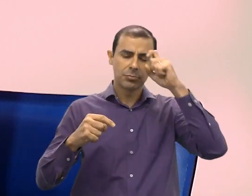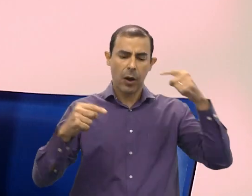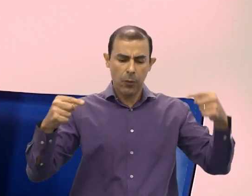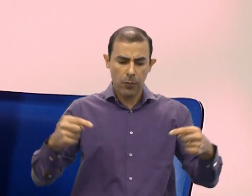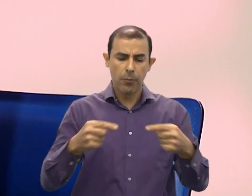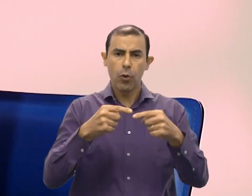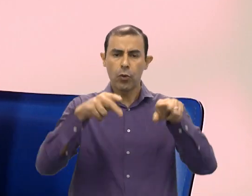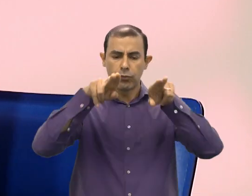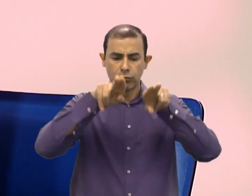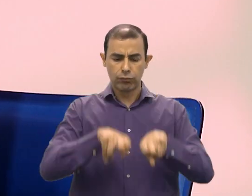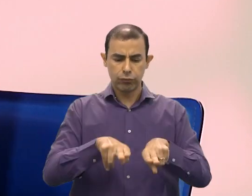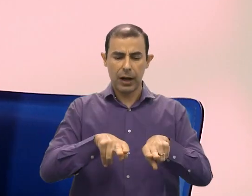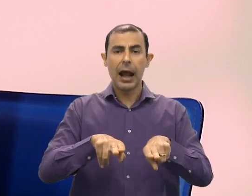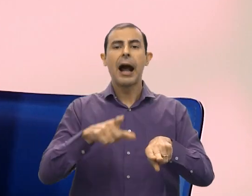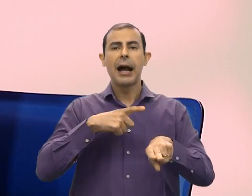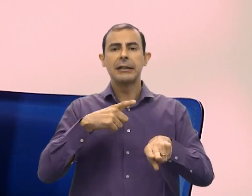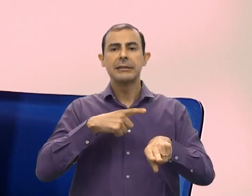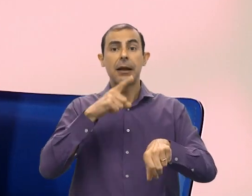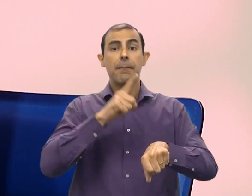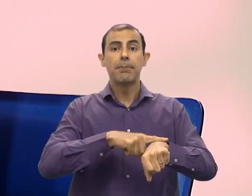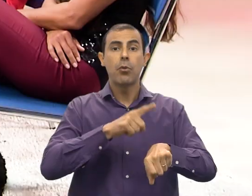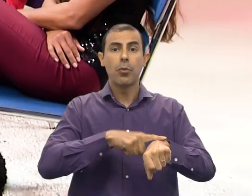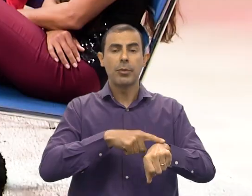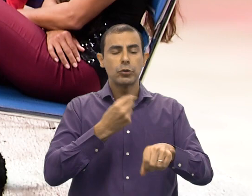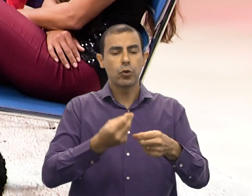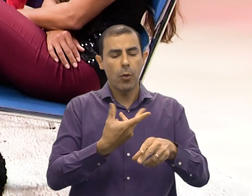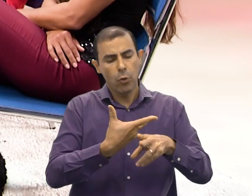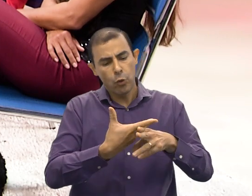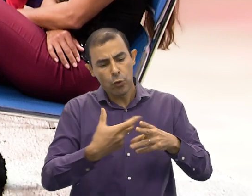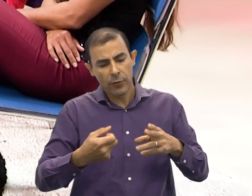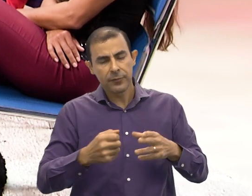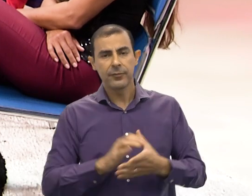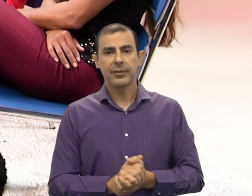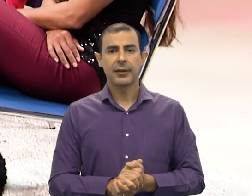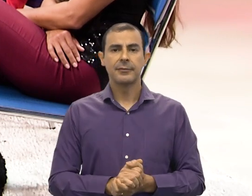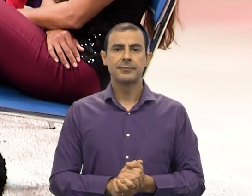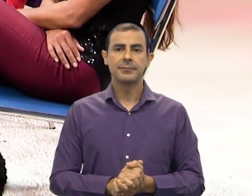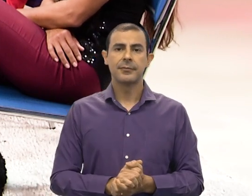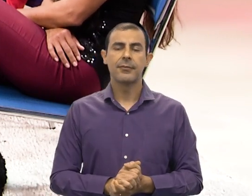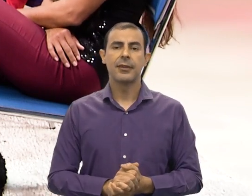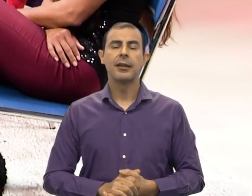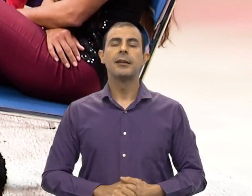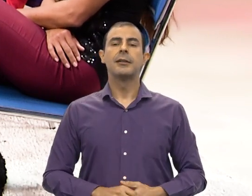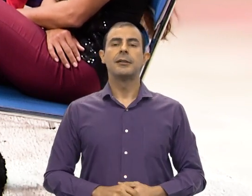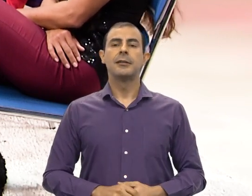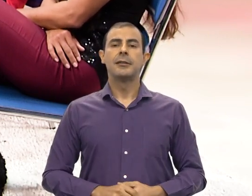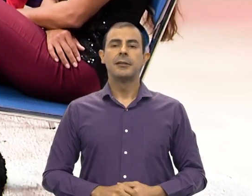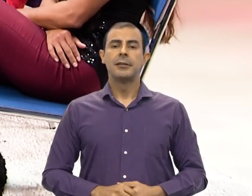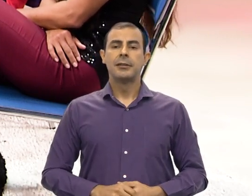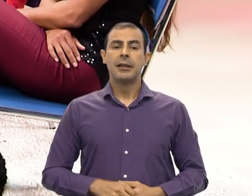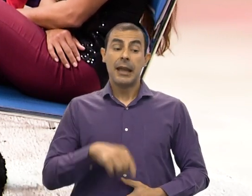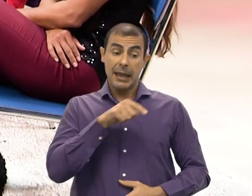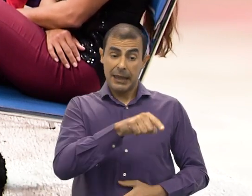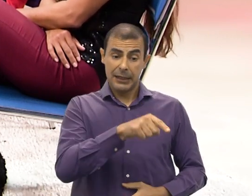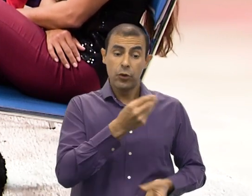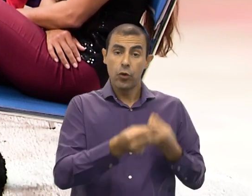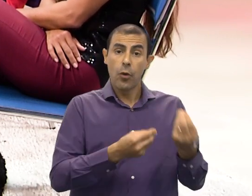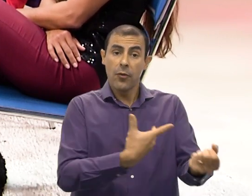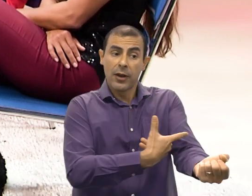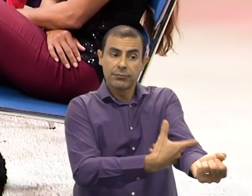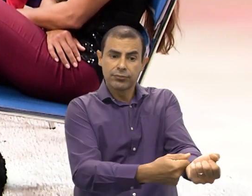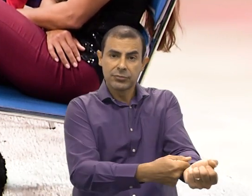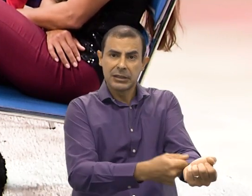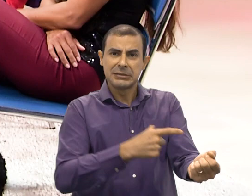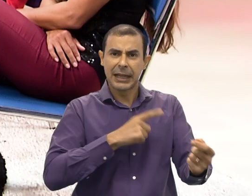medula, será feito no caso em questão. O doador que escolhe? Não. É a questão? Sim e não. Tá.